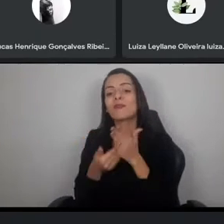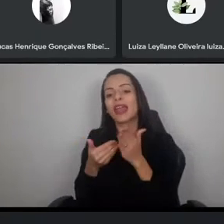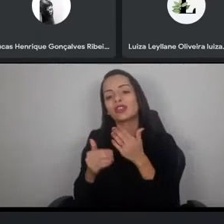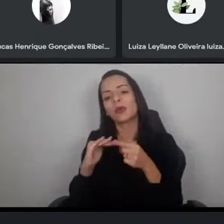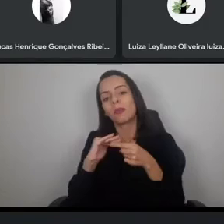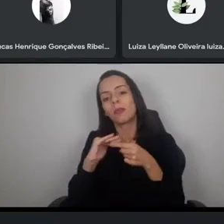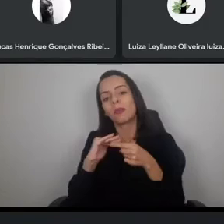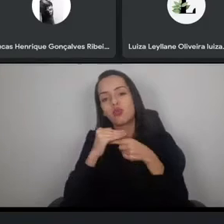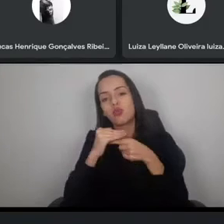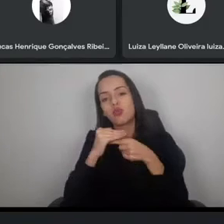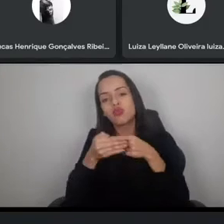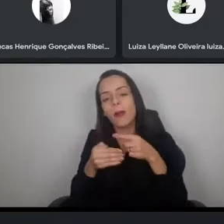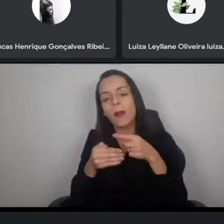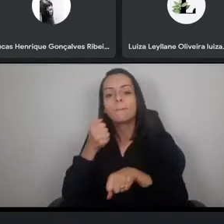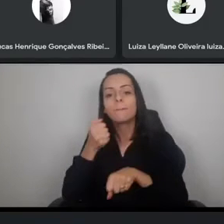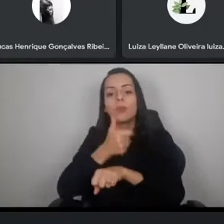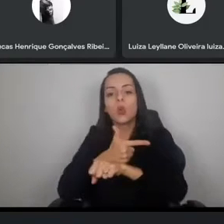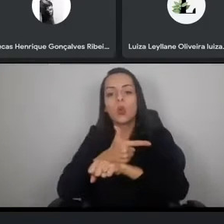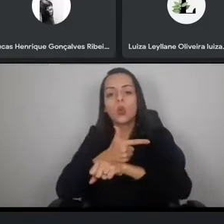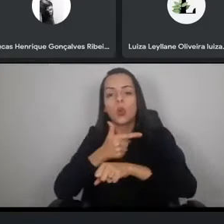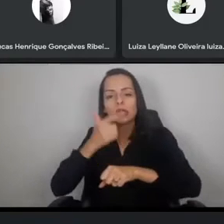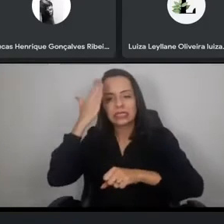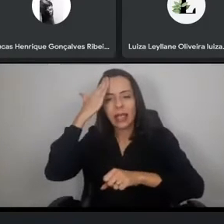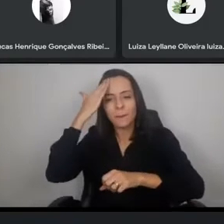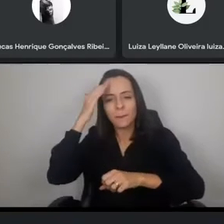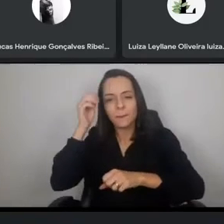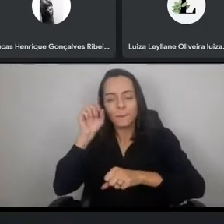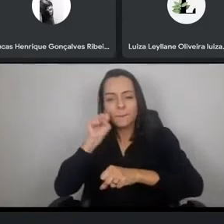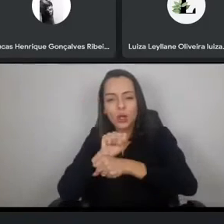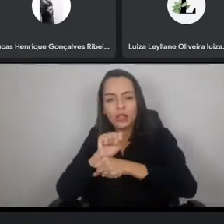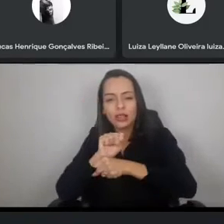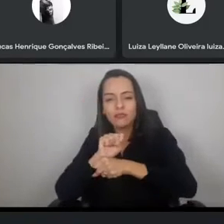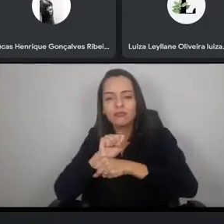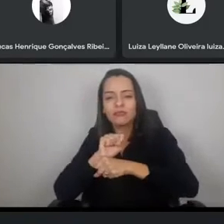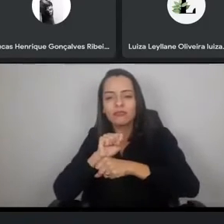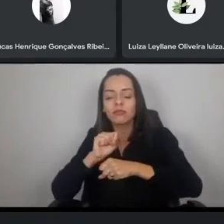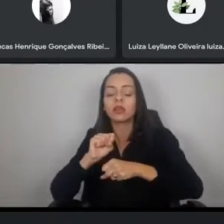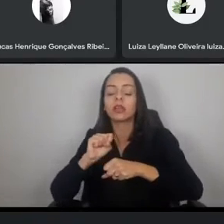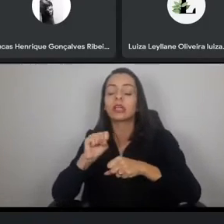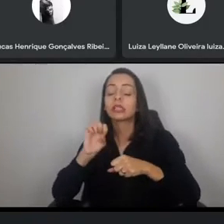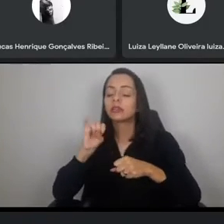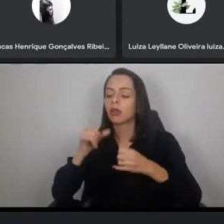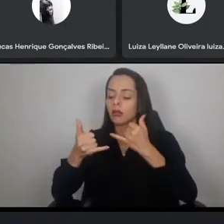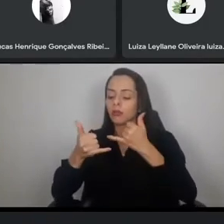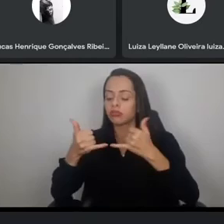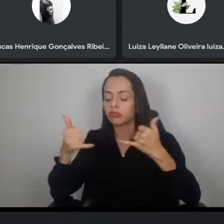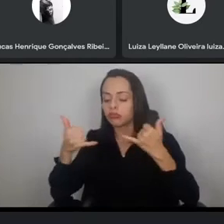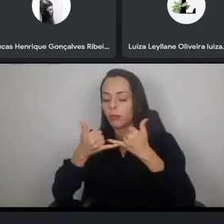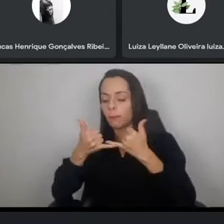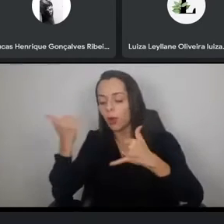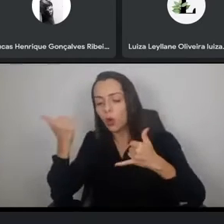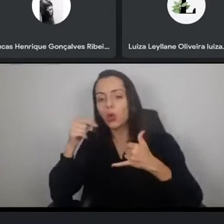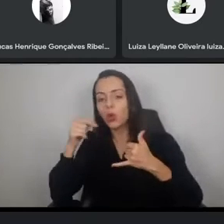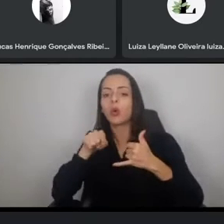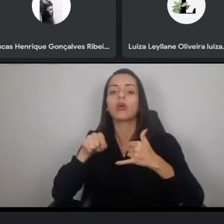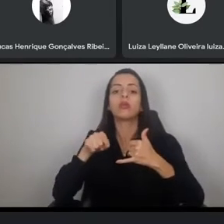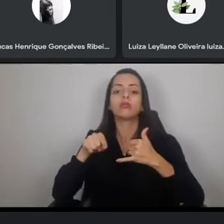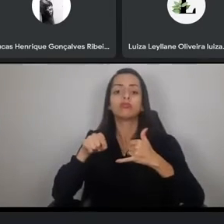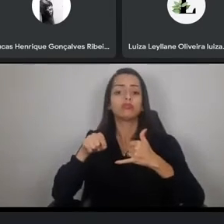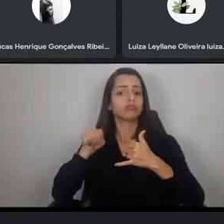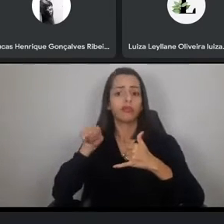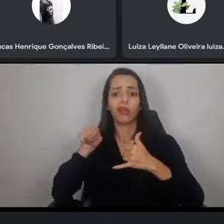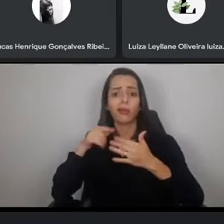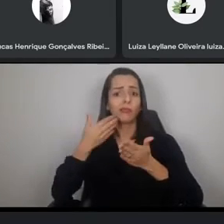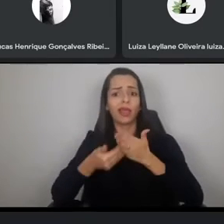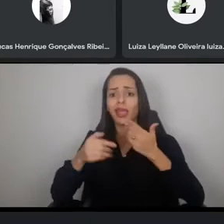10 amperes, depois que sofreu um curto-circuito, depois que sofreu queimada, ela vai perder essa capacidade e ela não